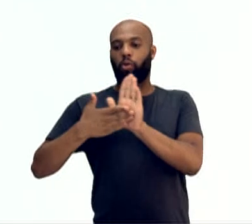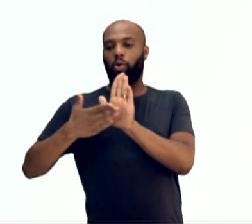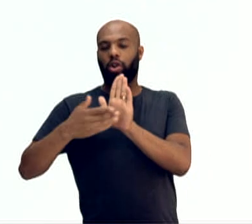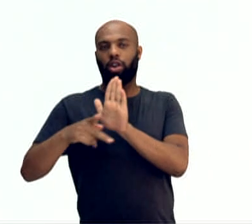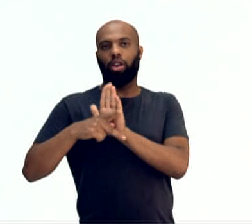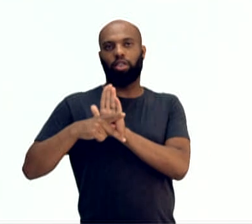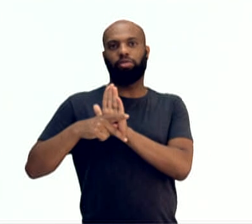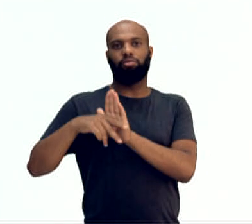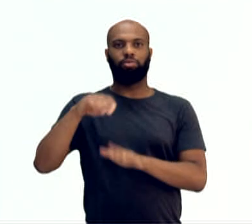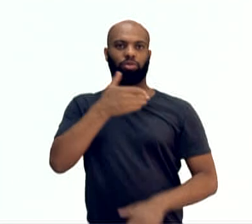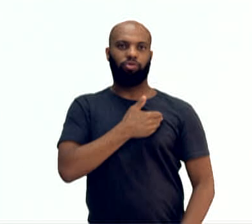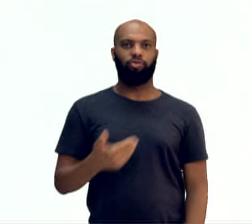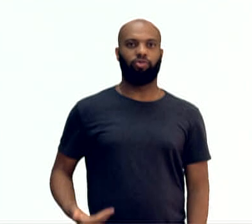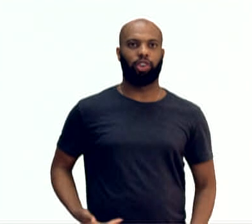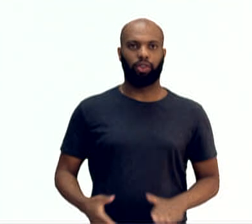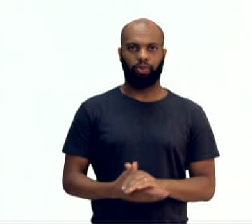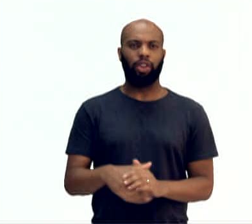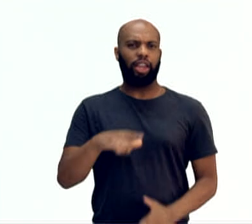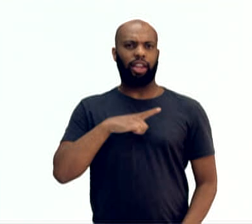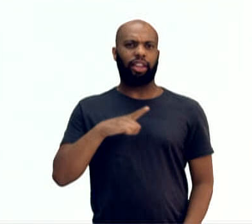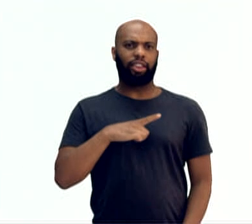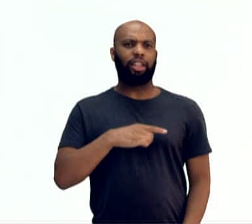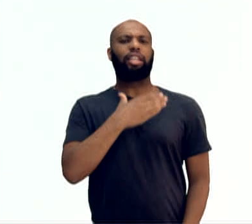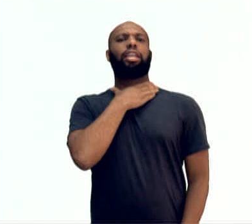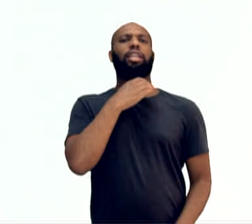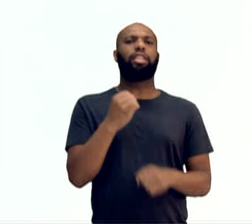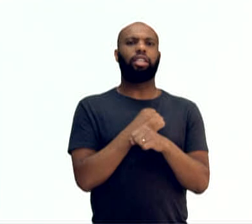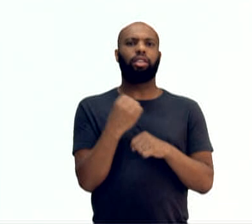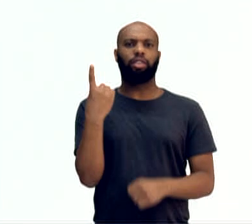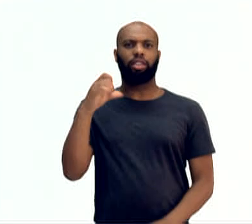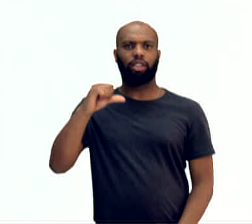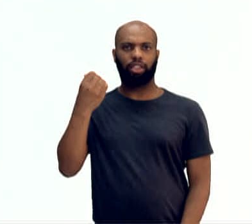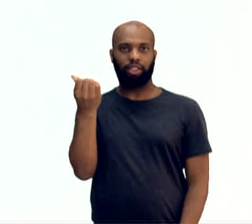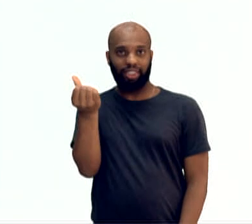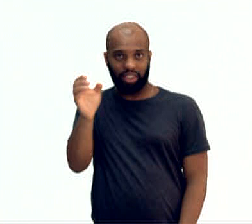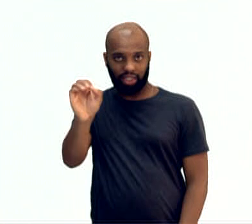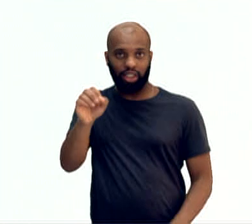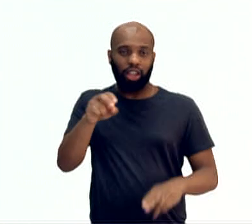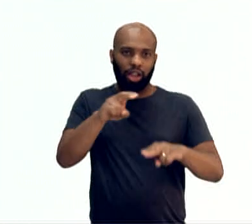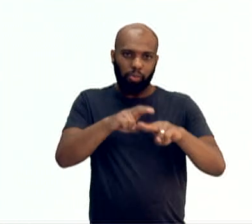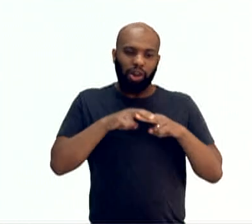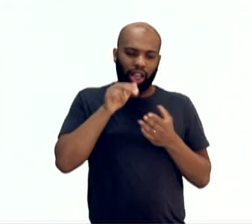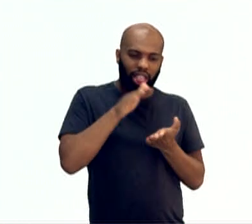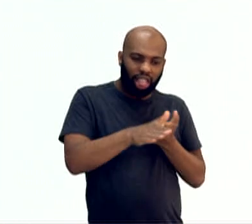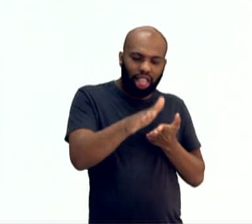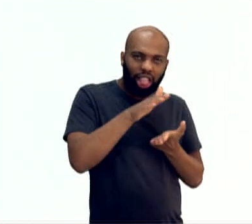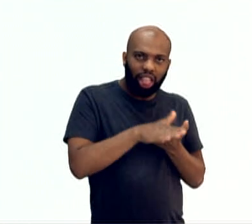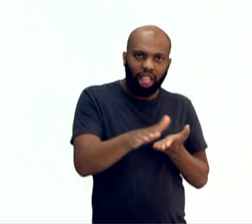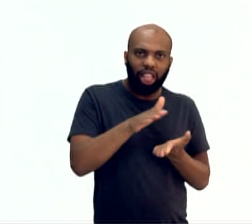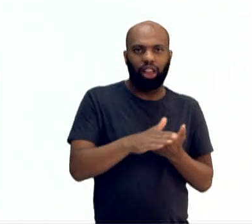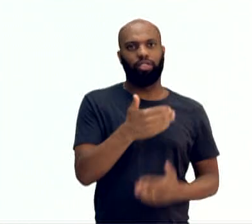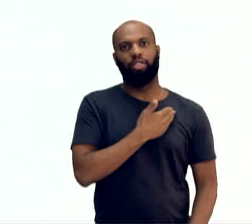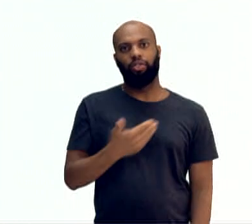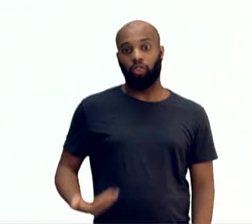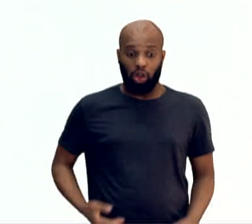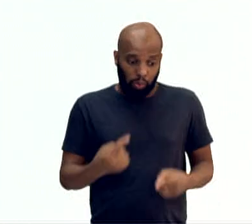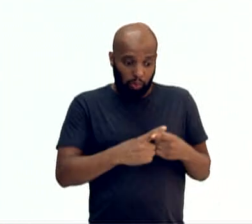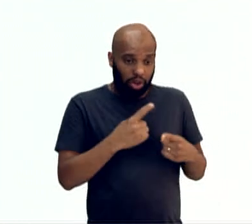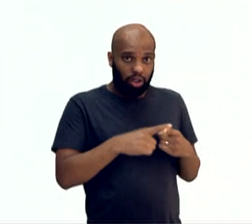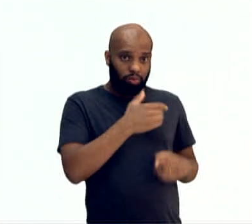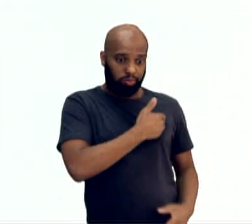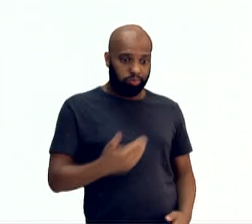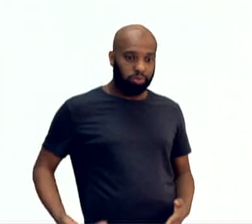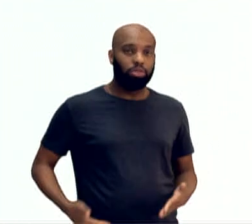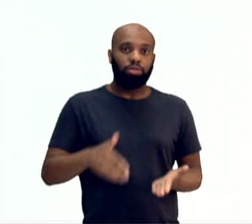Estado. Apesar das crises da década de 60, devido a gastos públicos, que é a ideia do Estado, o investimento, né? O investimento